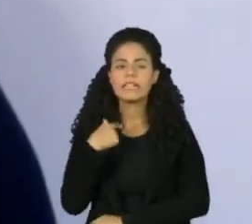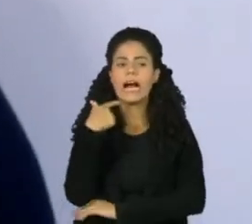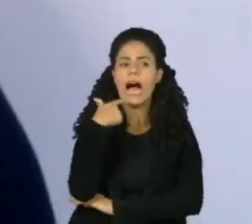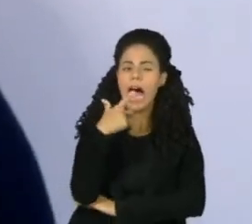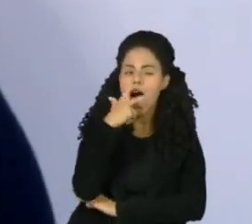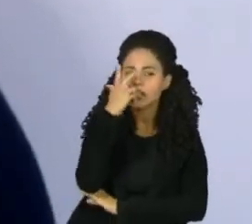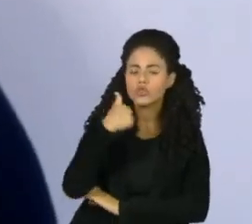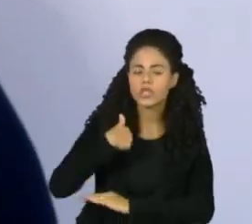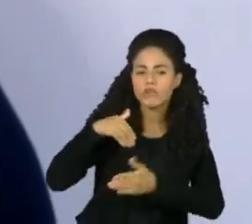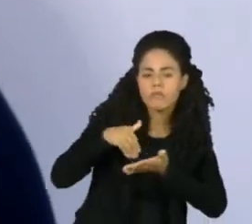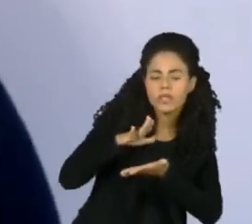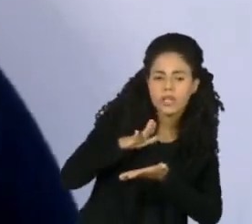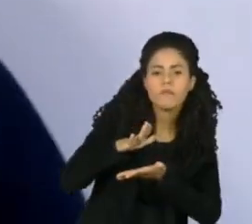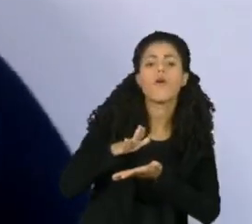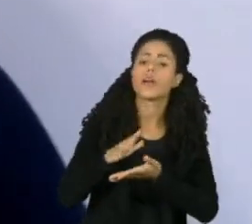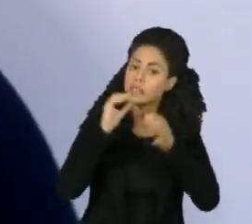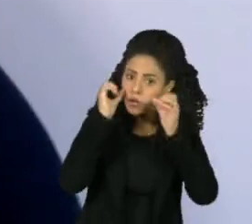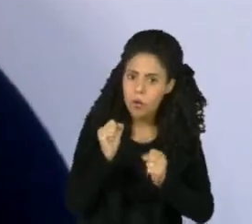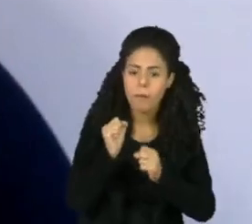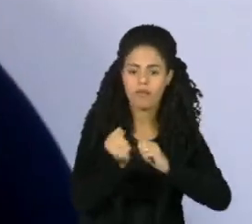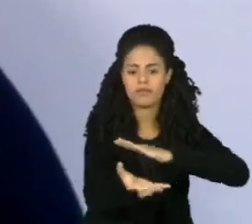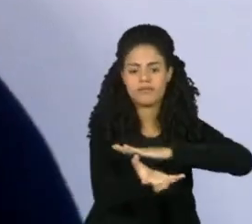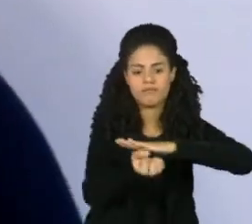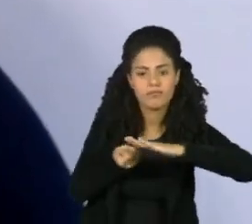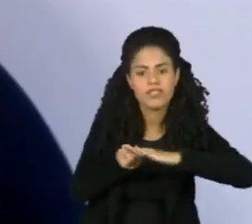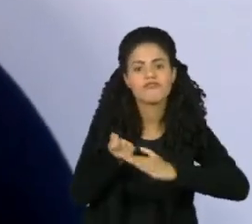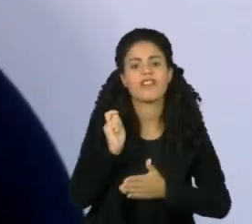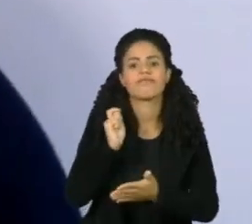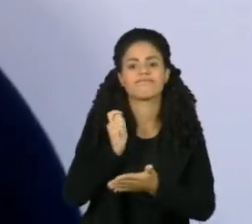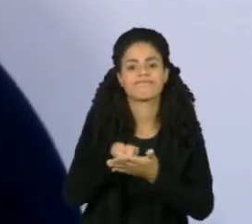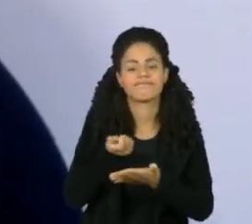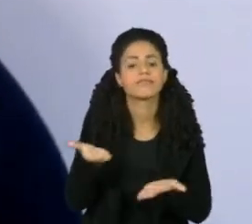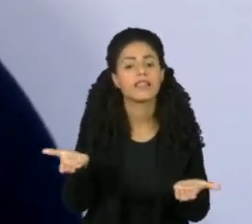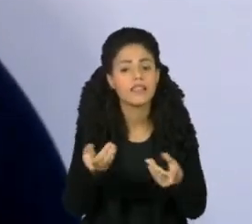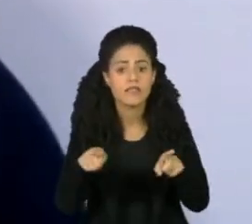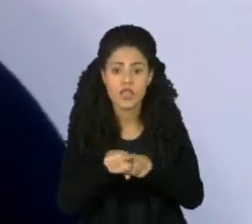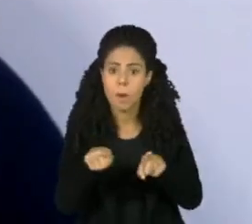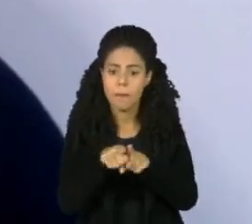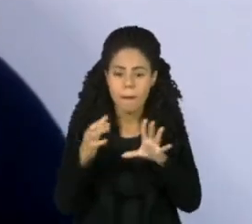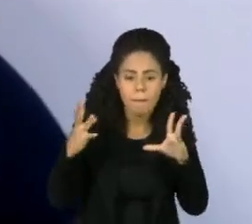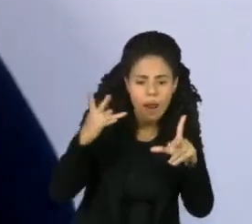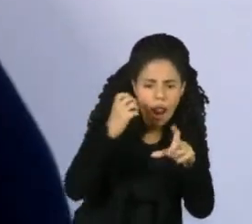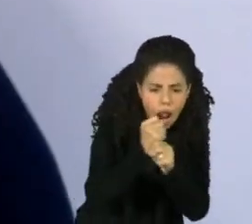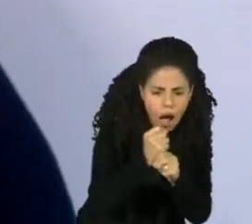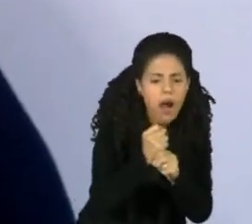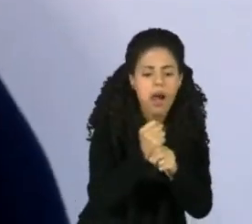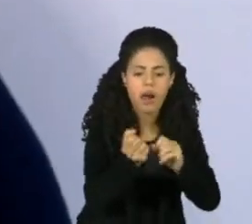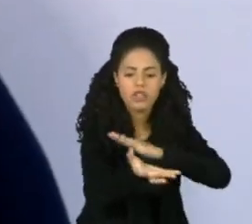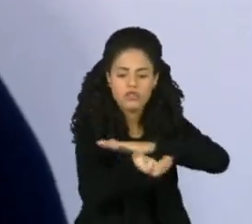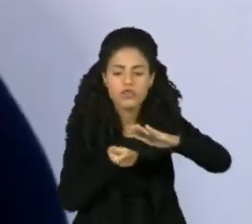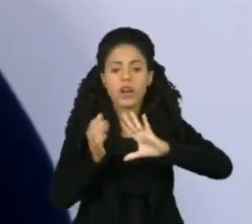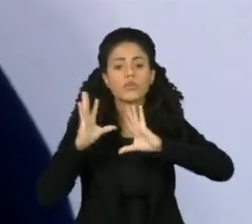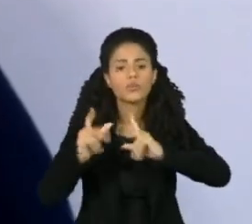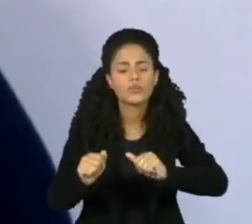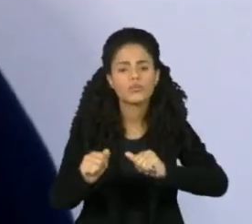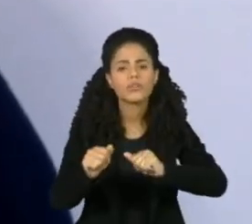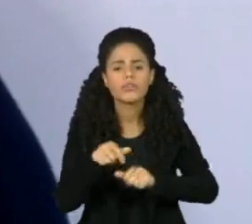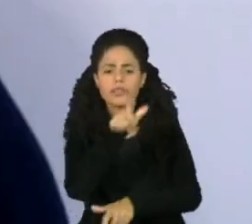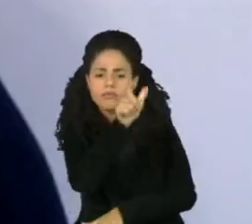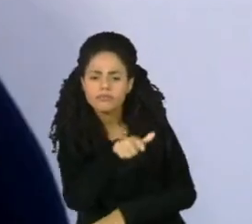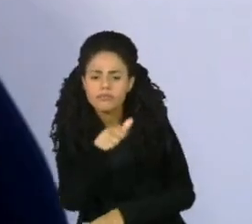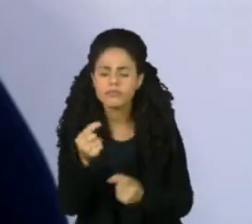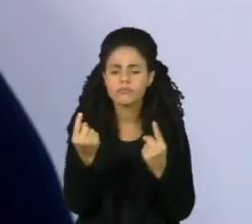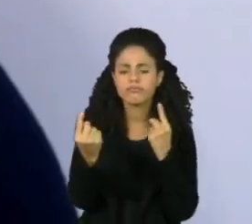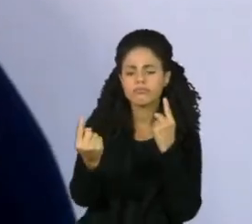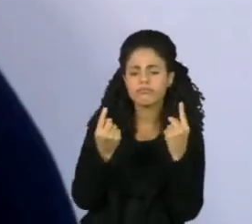e se isso acontecer eu quero ter por exemplo acesso total o dinheiro que tá no FGTS passou se enquadram